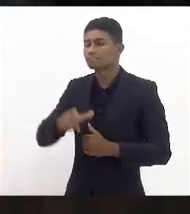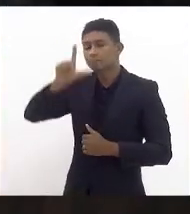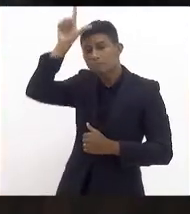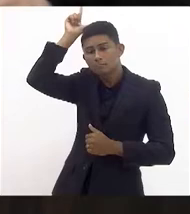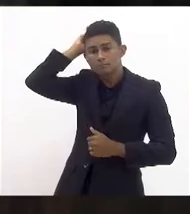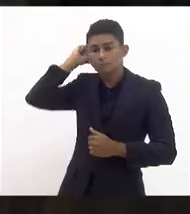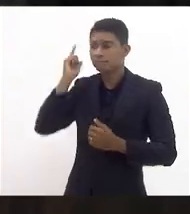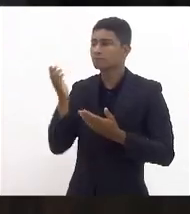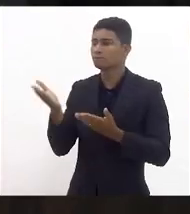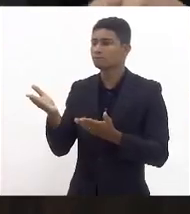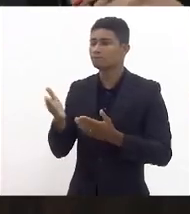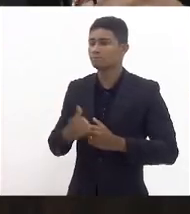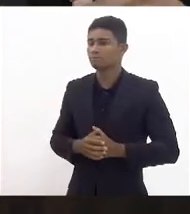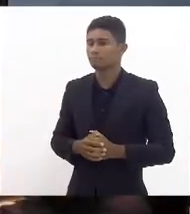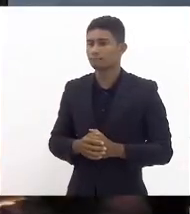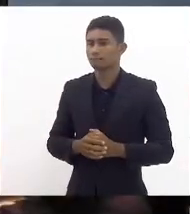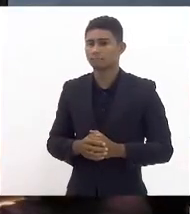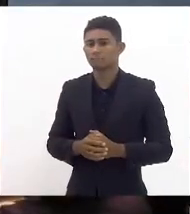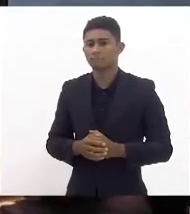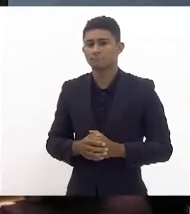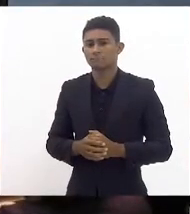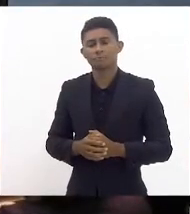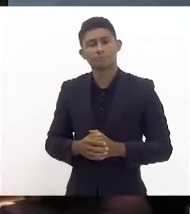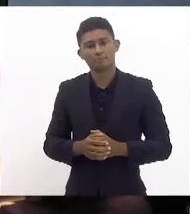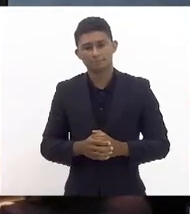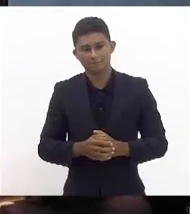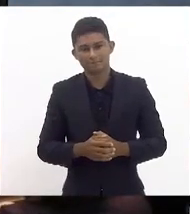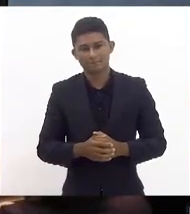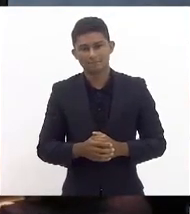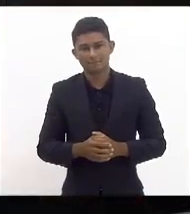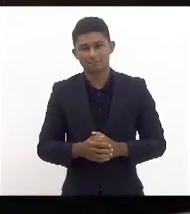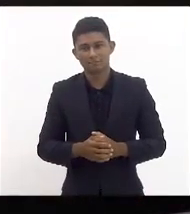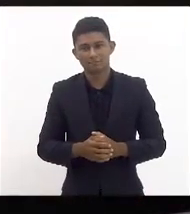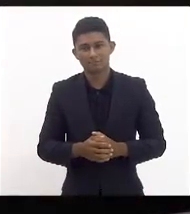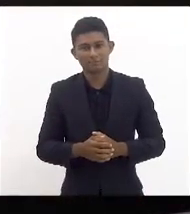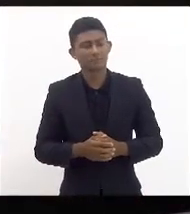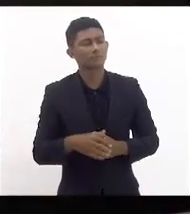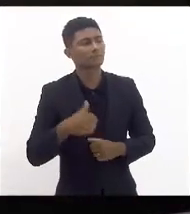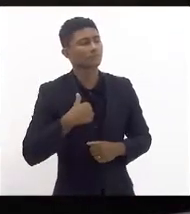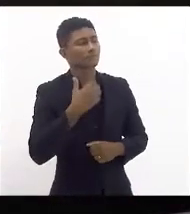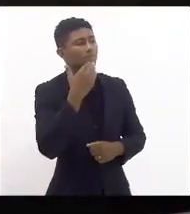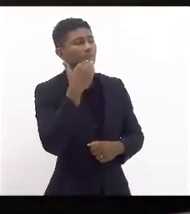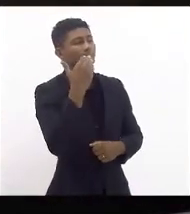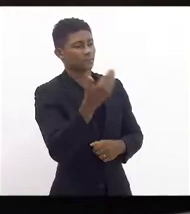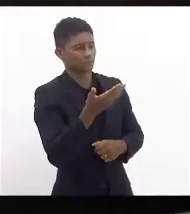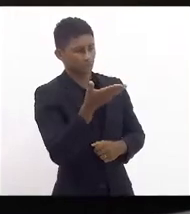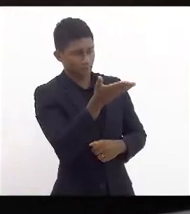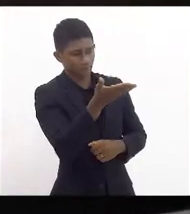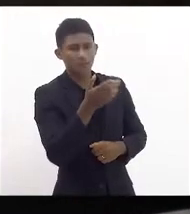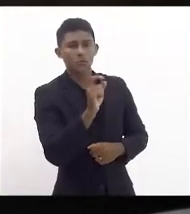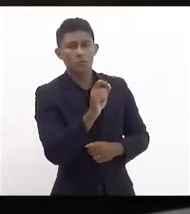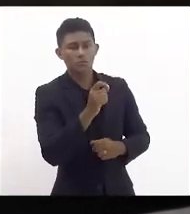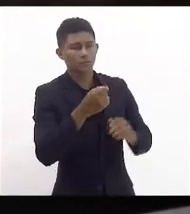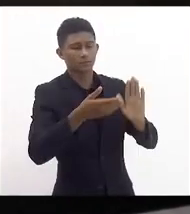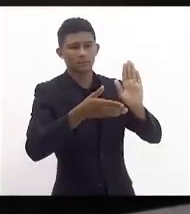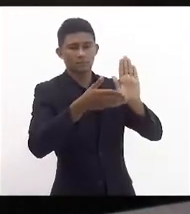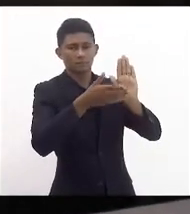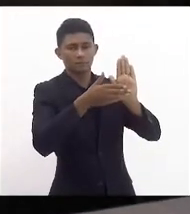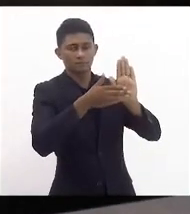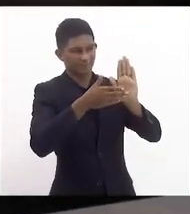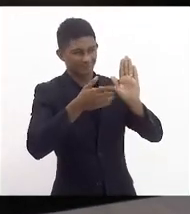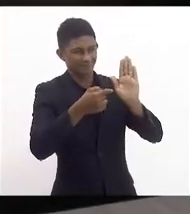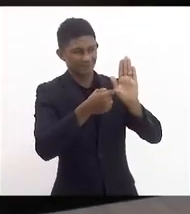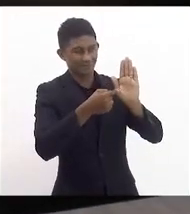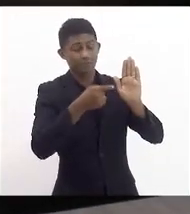ordem. Questão de... Senhor presidente, pediria a Vossa Excelência para trazer a pauta de